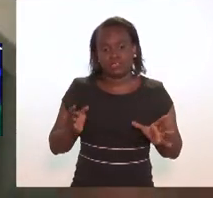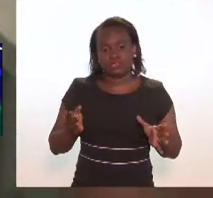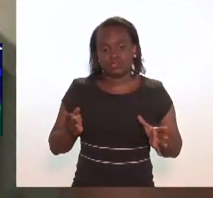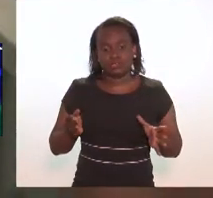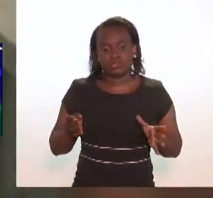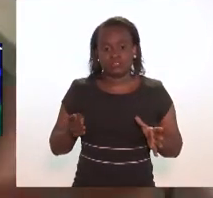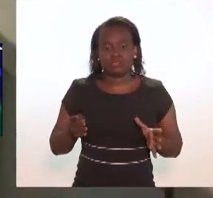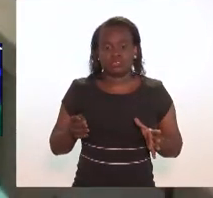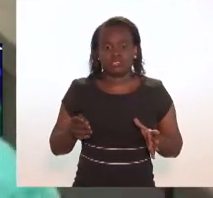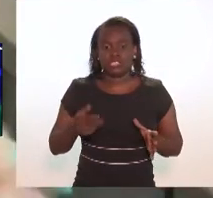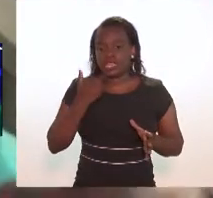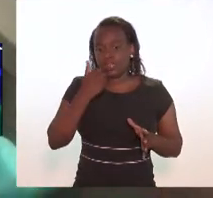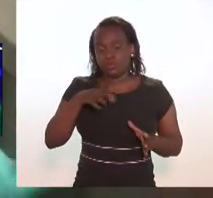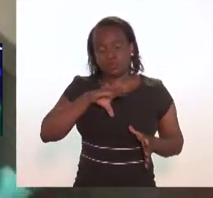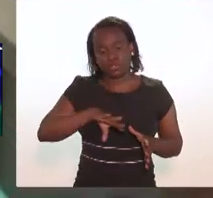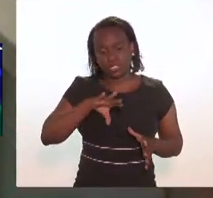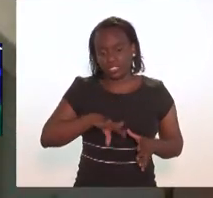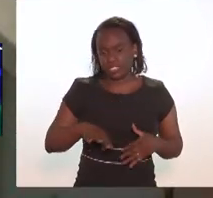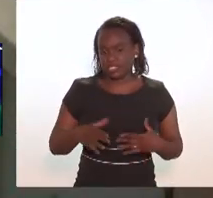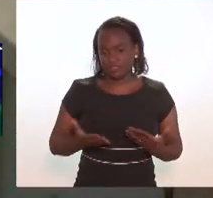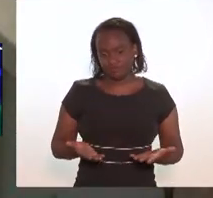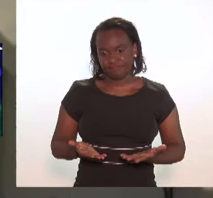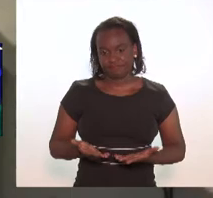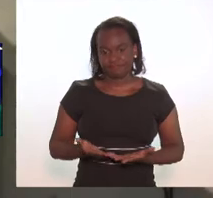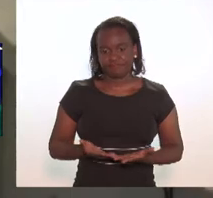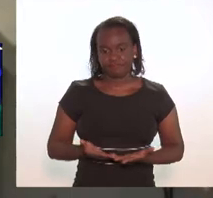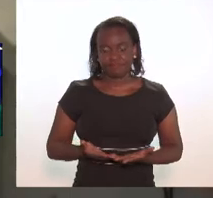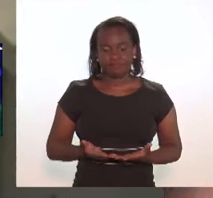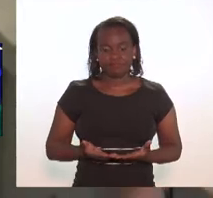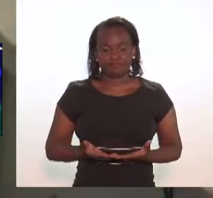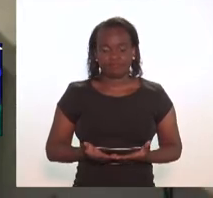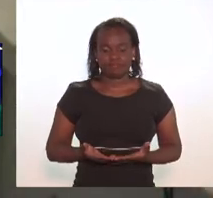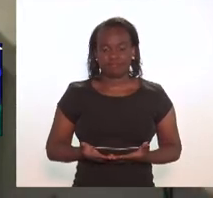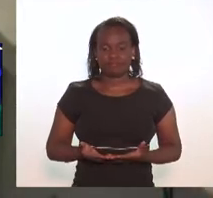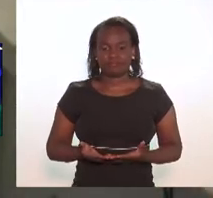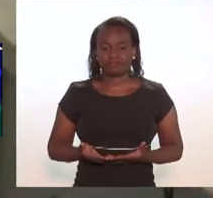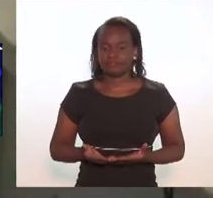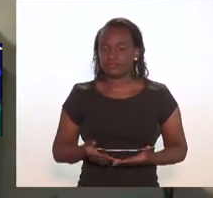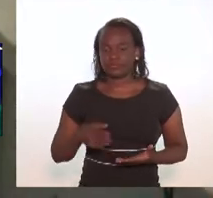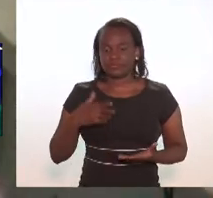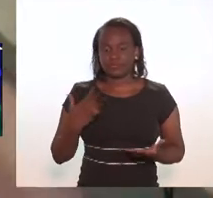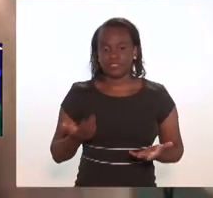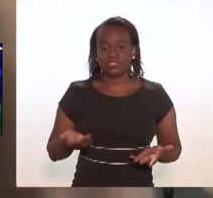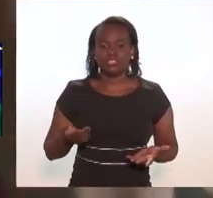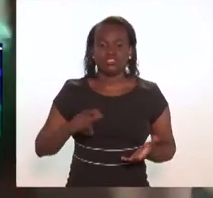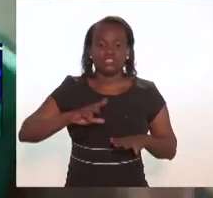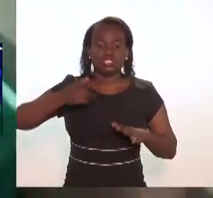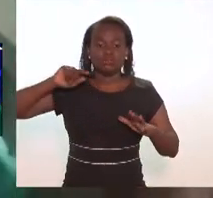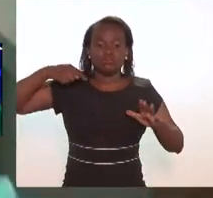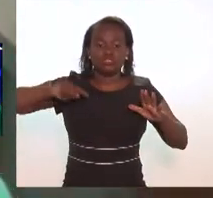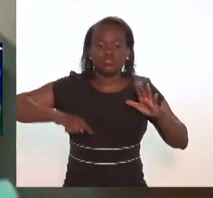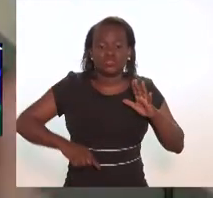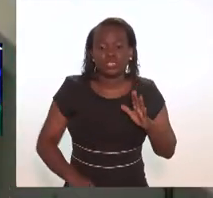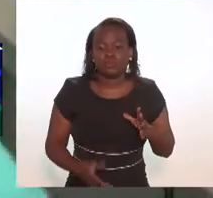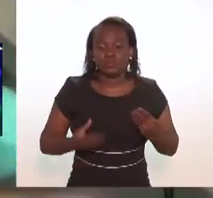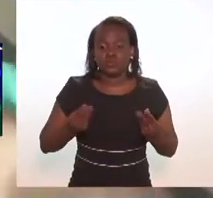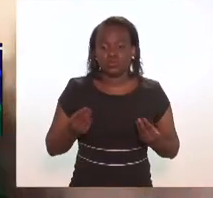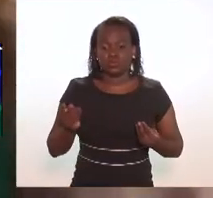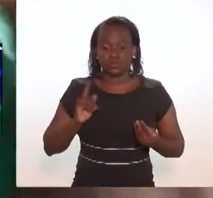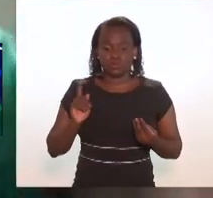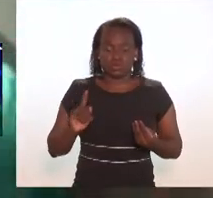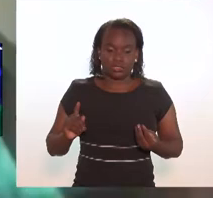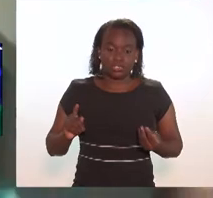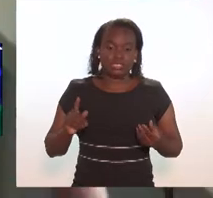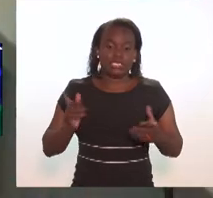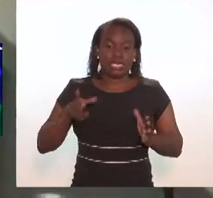especializados em língua portuguesa, né? Nós não nos aprofundamos tanto, né,